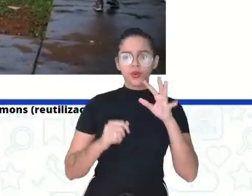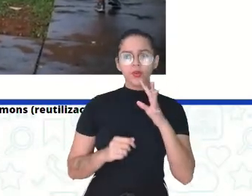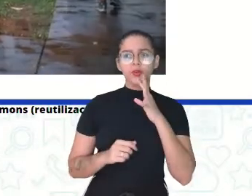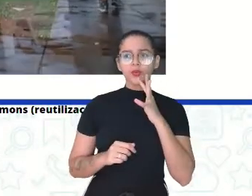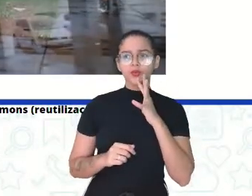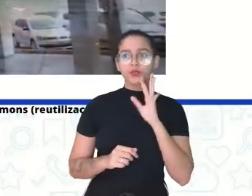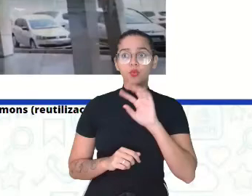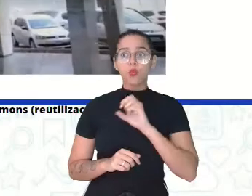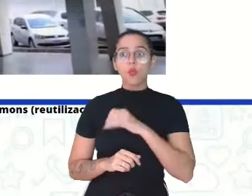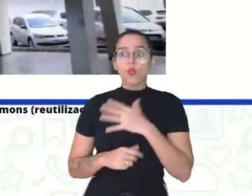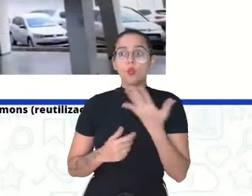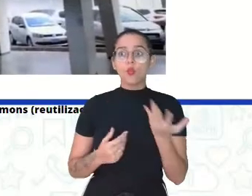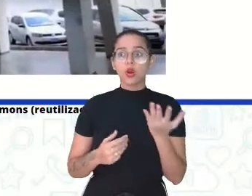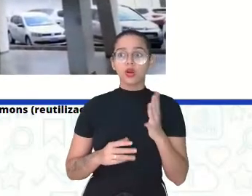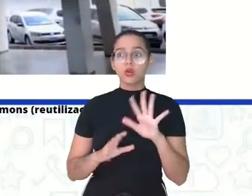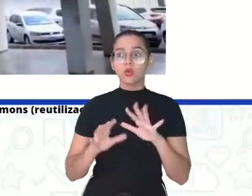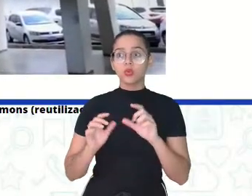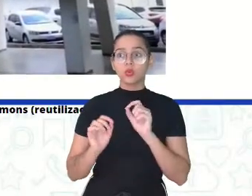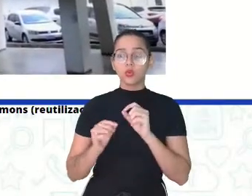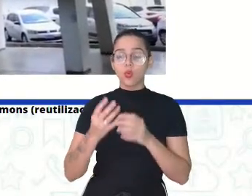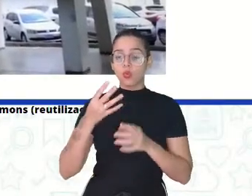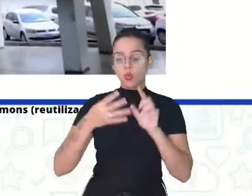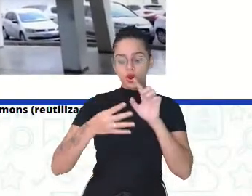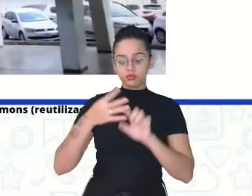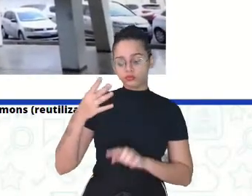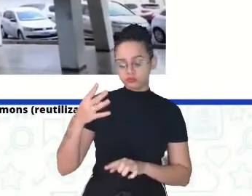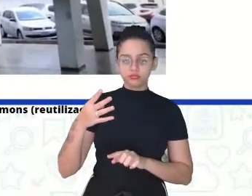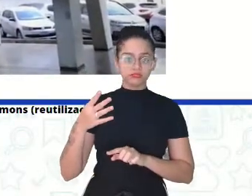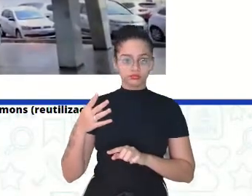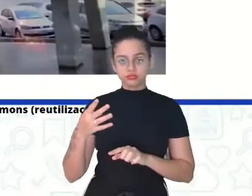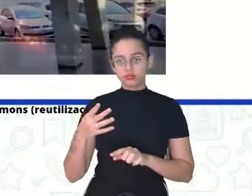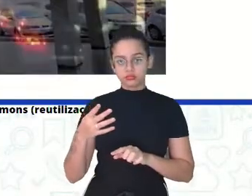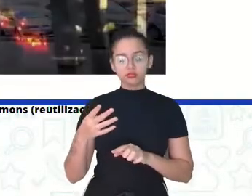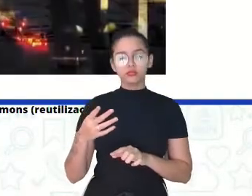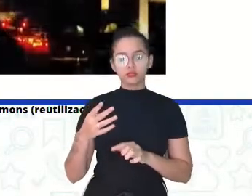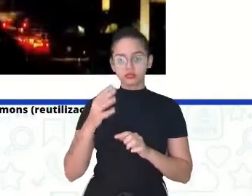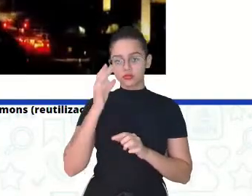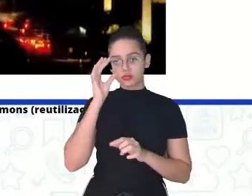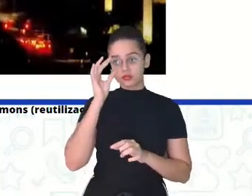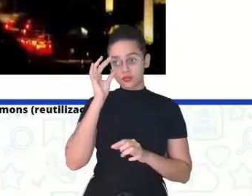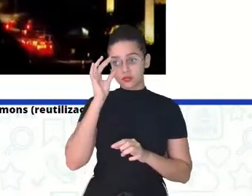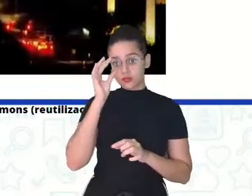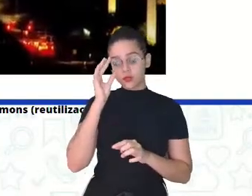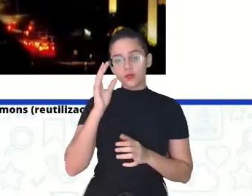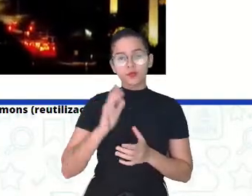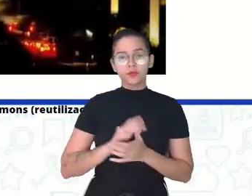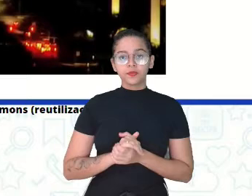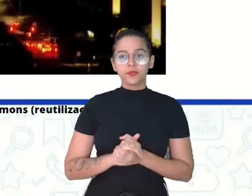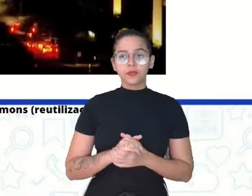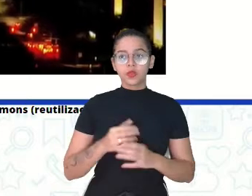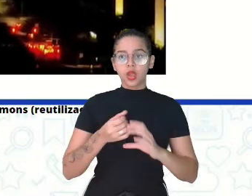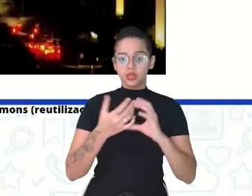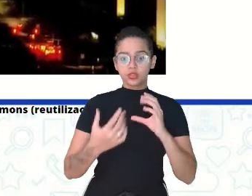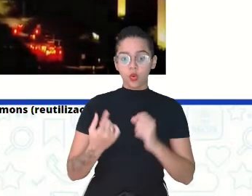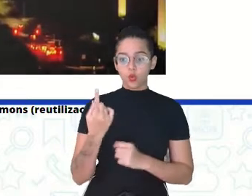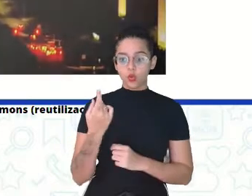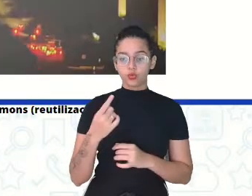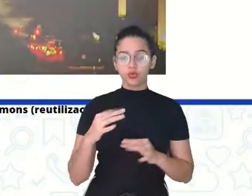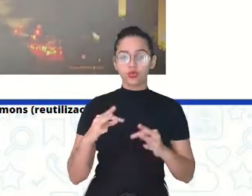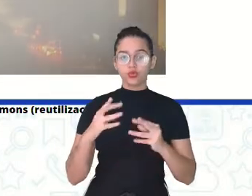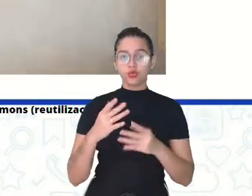e o que são as 4 escalas urbanas que dão a Brasília um caráter único entre todas as cidades do